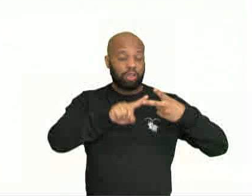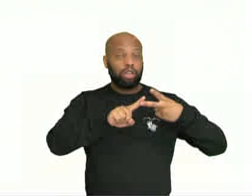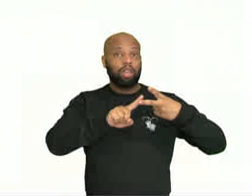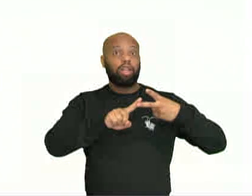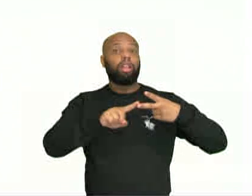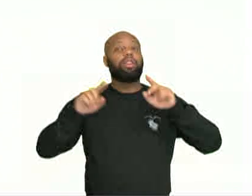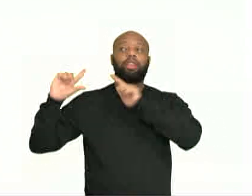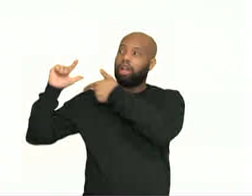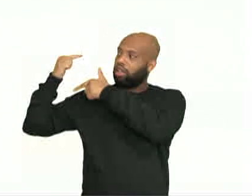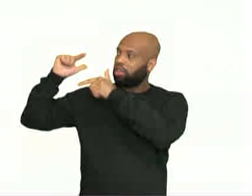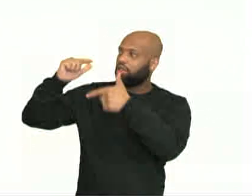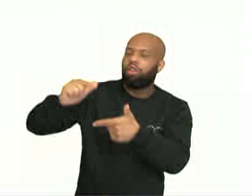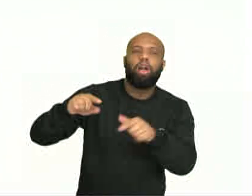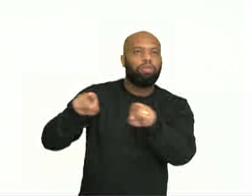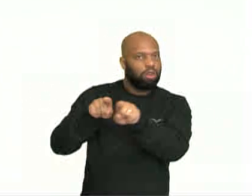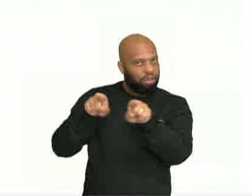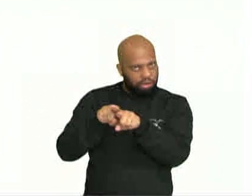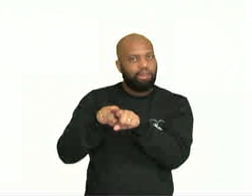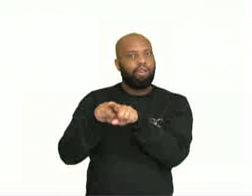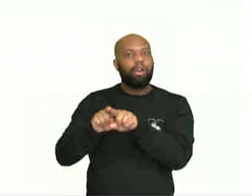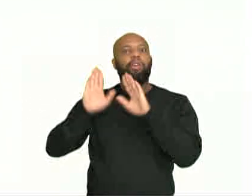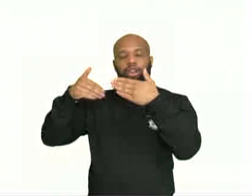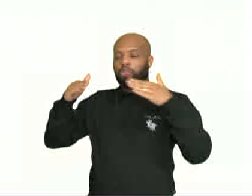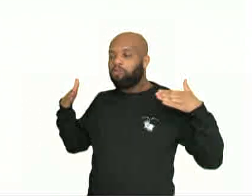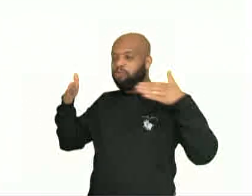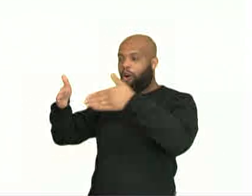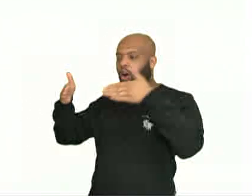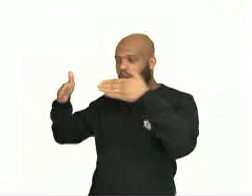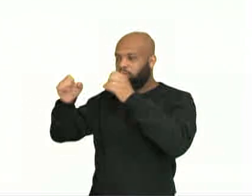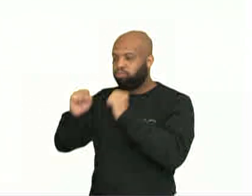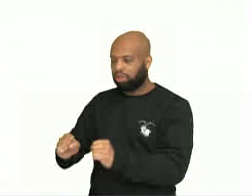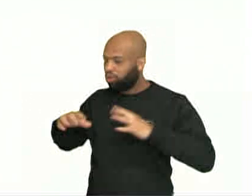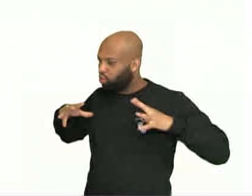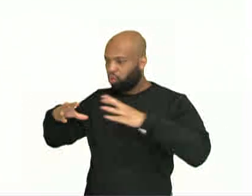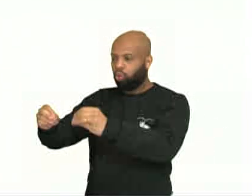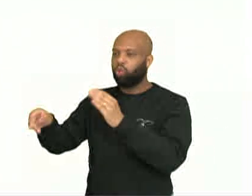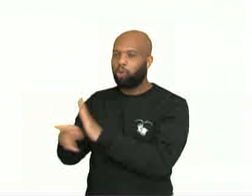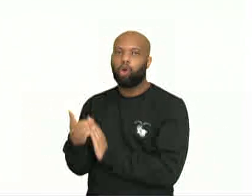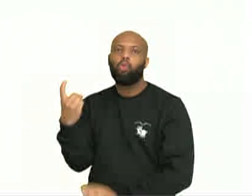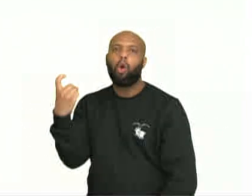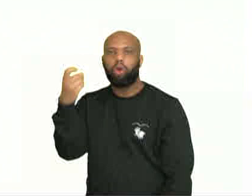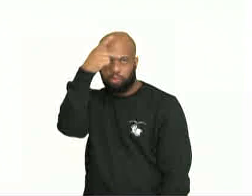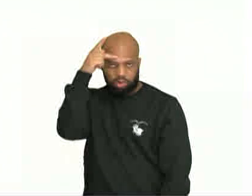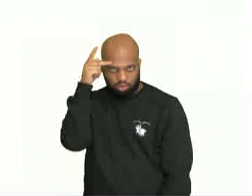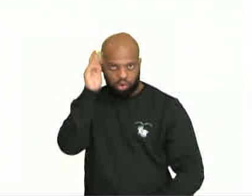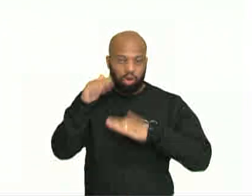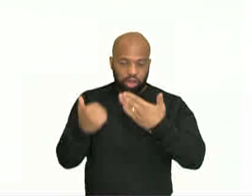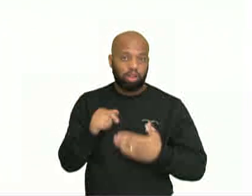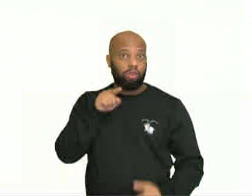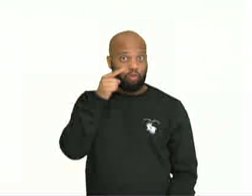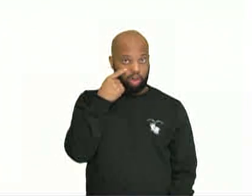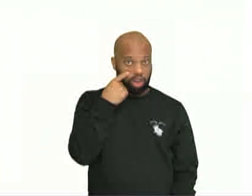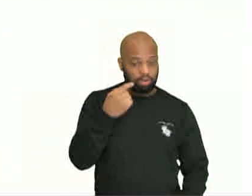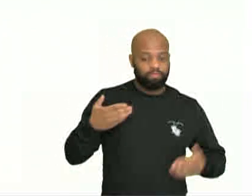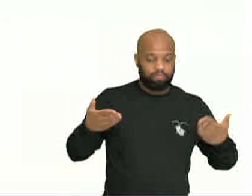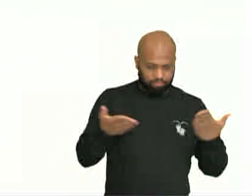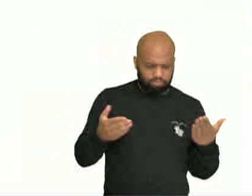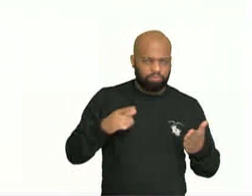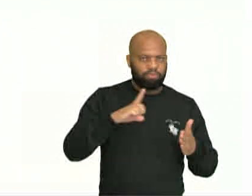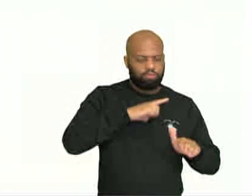quanto tradicional da Arábia Saudita. Então ele centraliza o poder. Então mesmo mostrando a vocês que houve